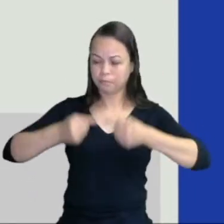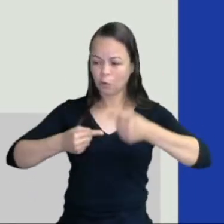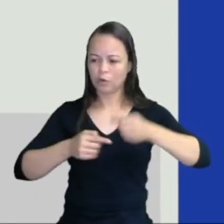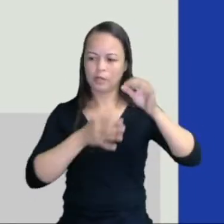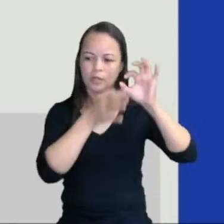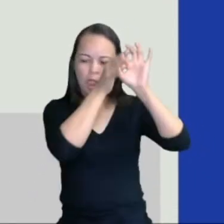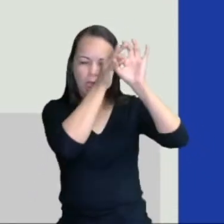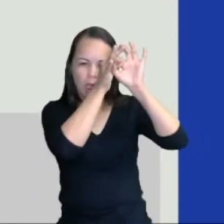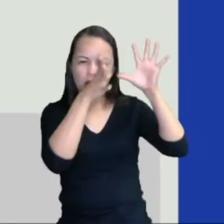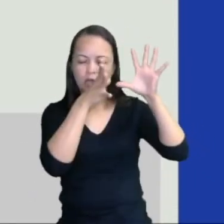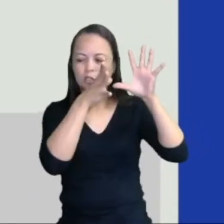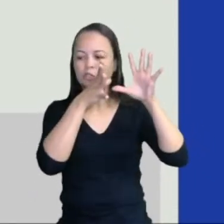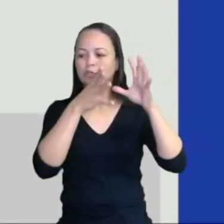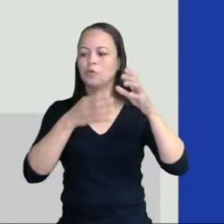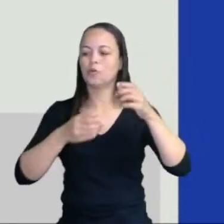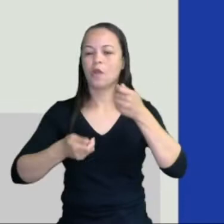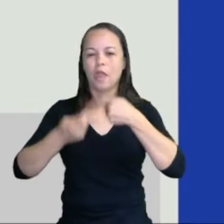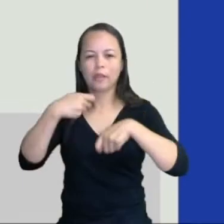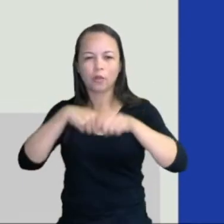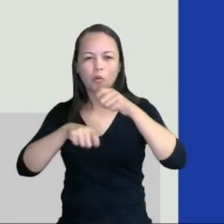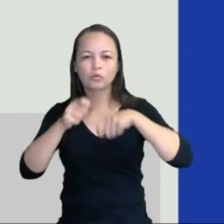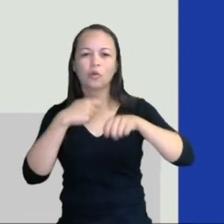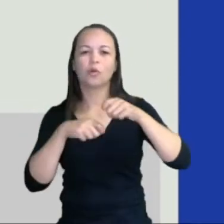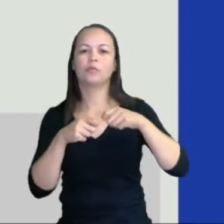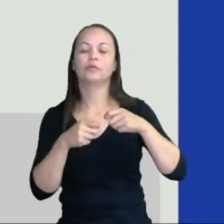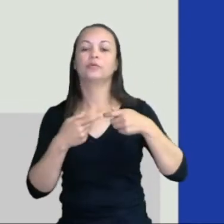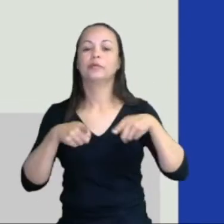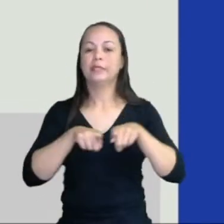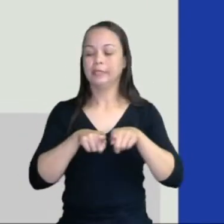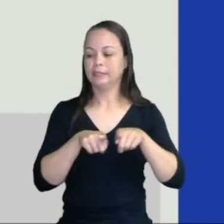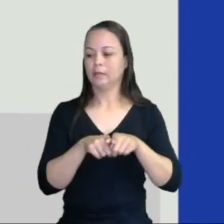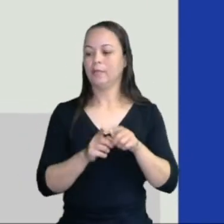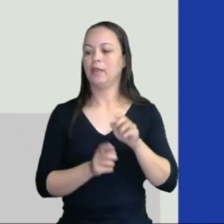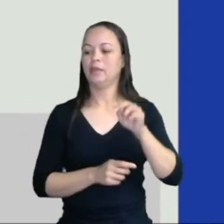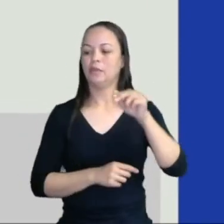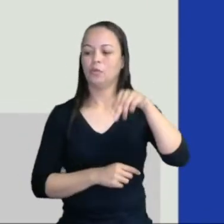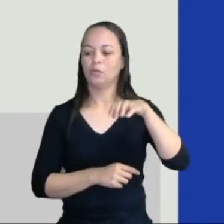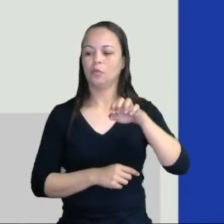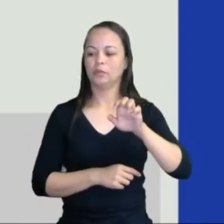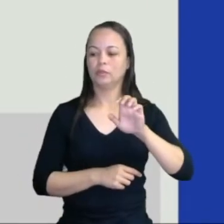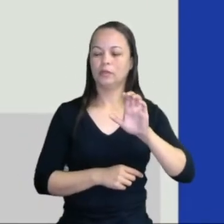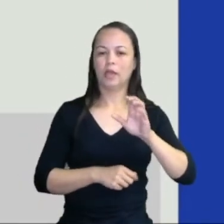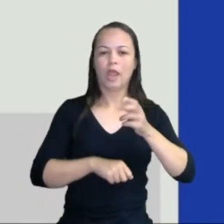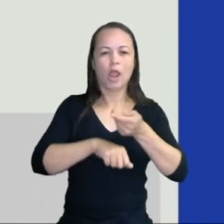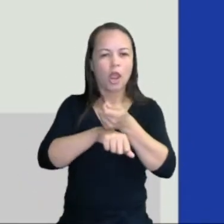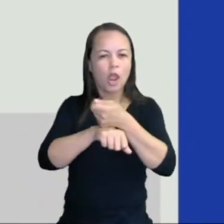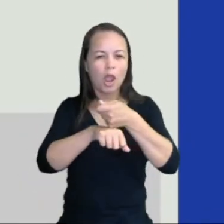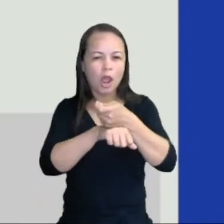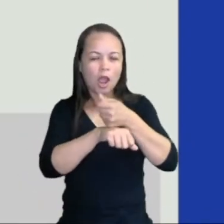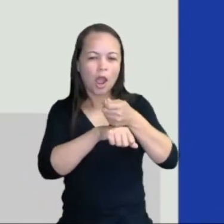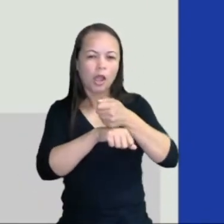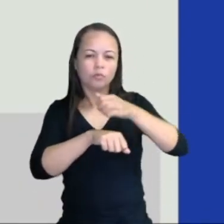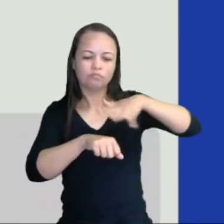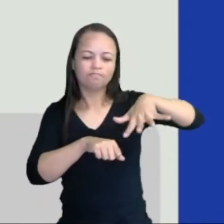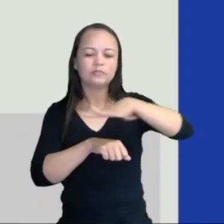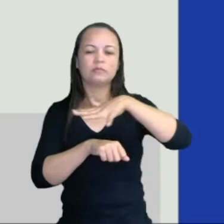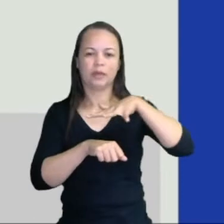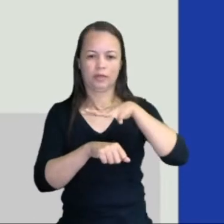econômico e o neoliberalismo, que é o que nós vamos passar a ver a partir de agora. Vejam